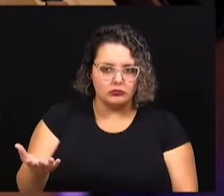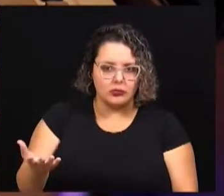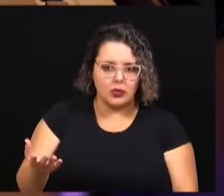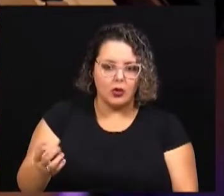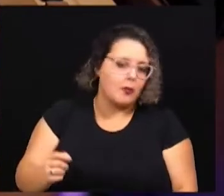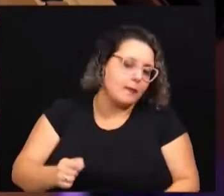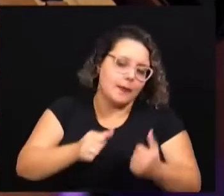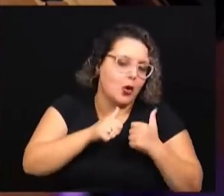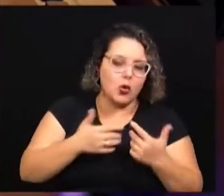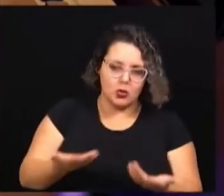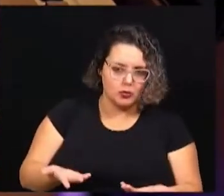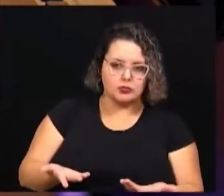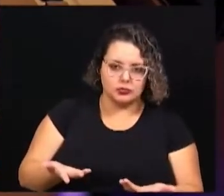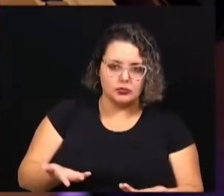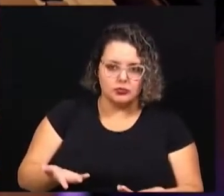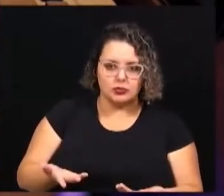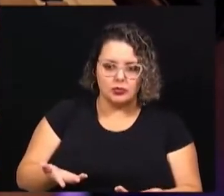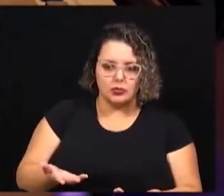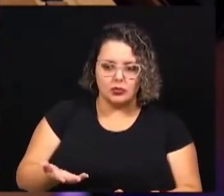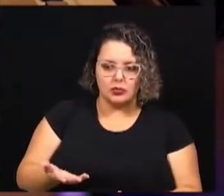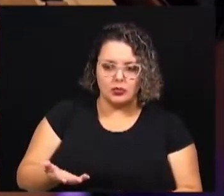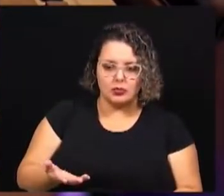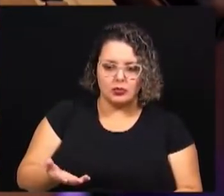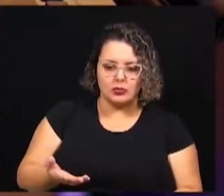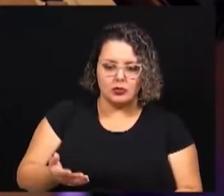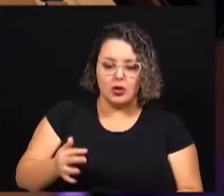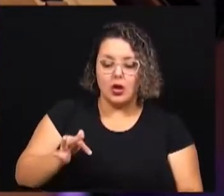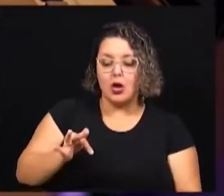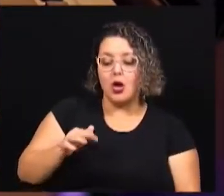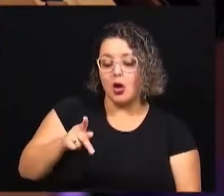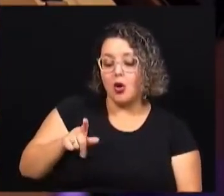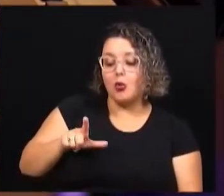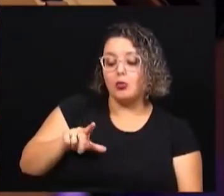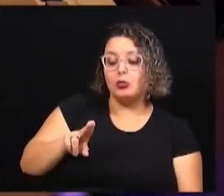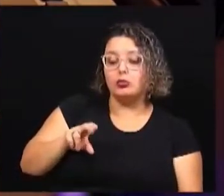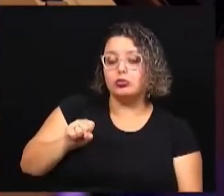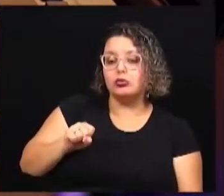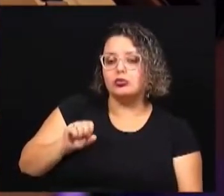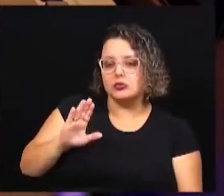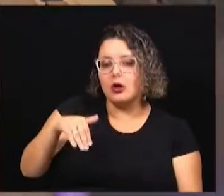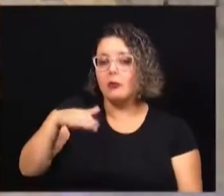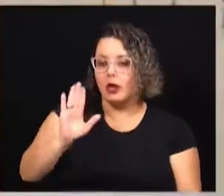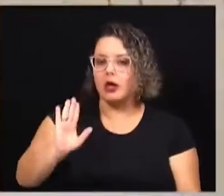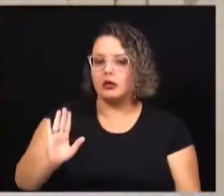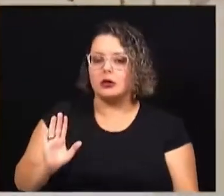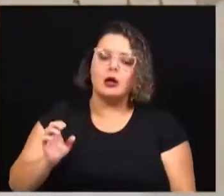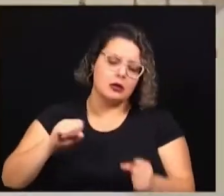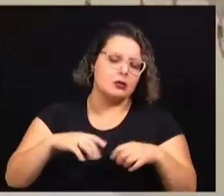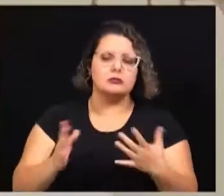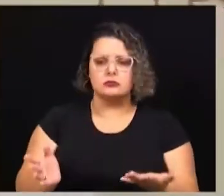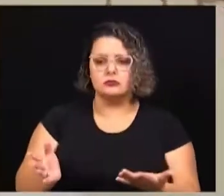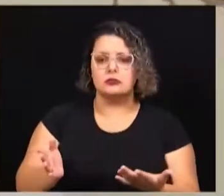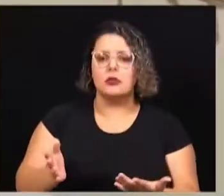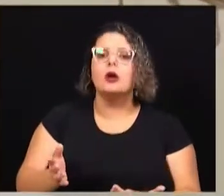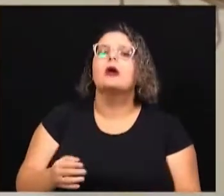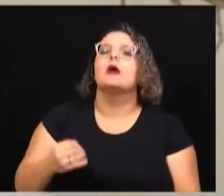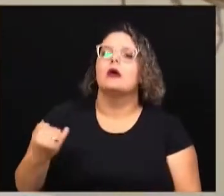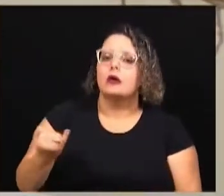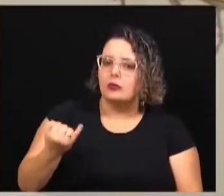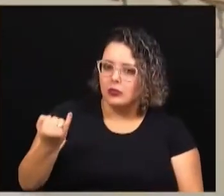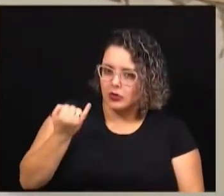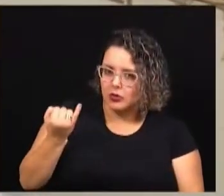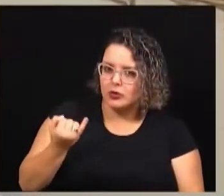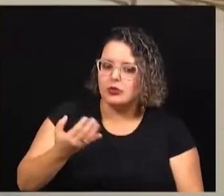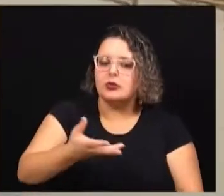um bônus, né? Como outro dia eu vi, é um plus a mais. Aí sim, mas se não, vale a